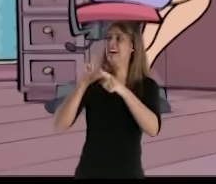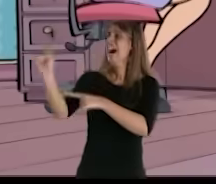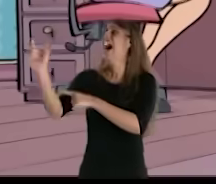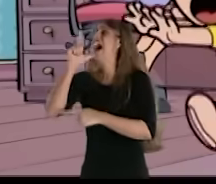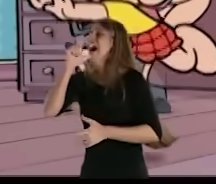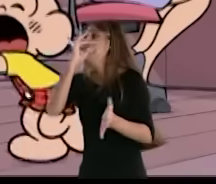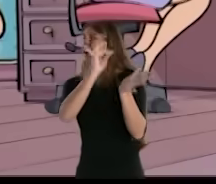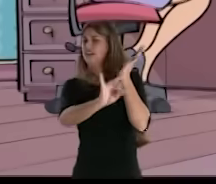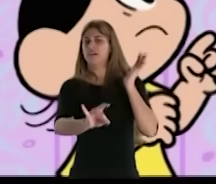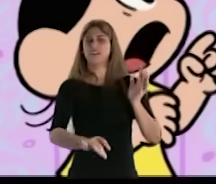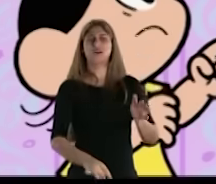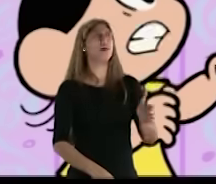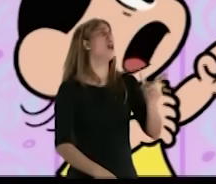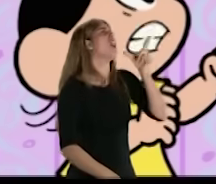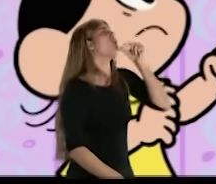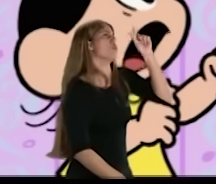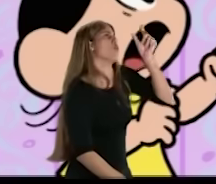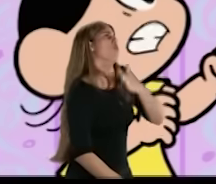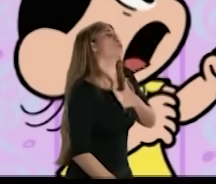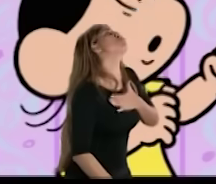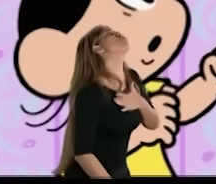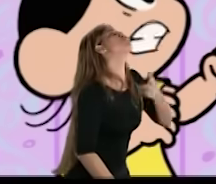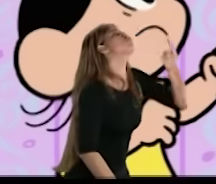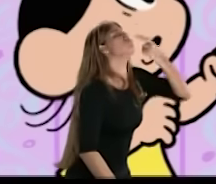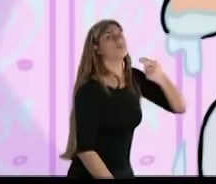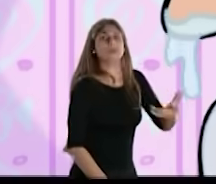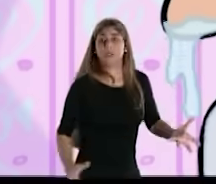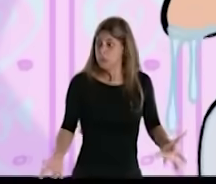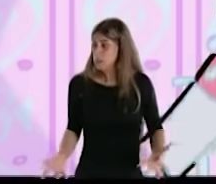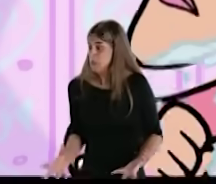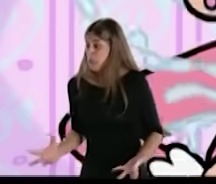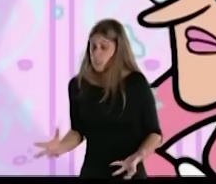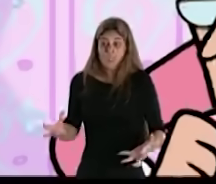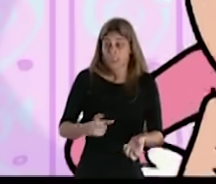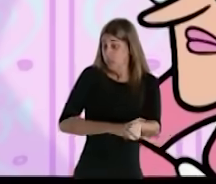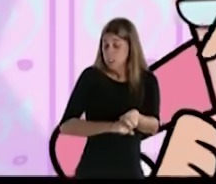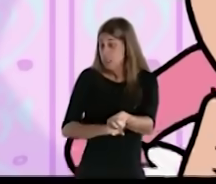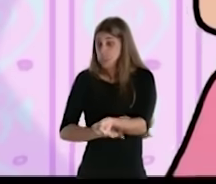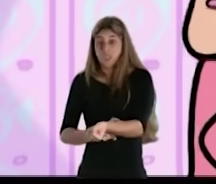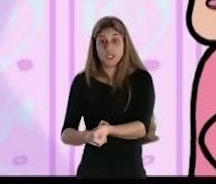Socorro! Será que dá pra deixar um pouquinho pra mim?